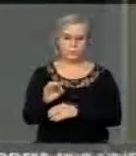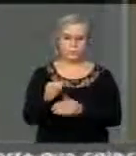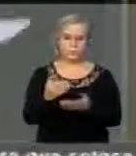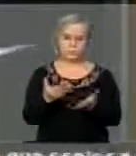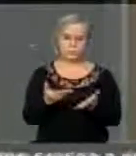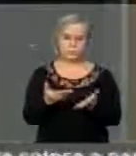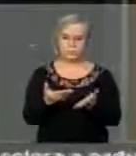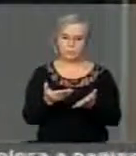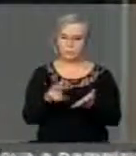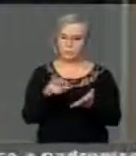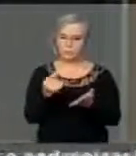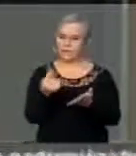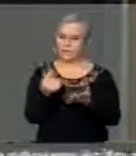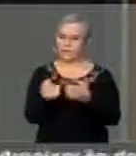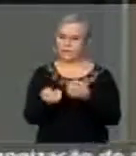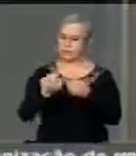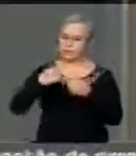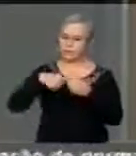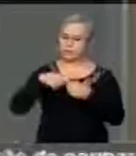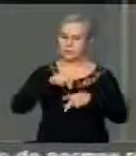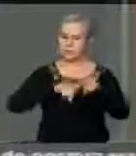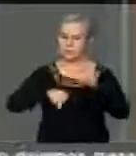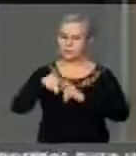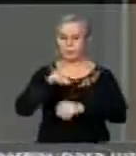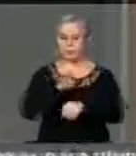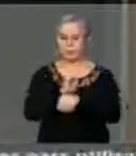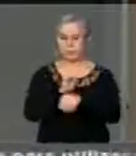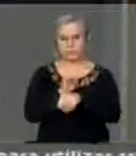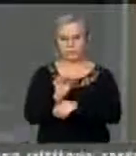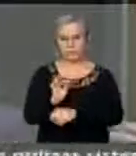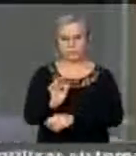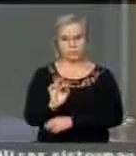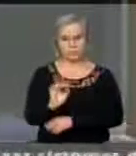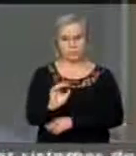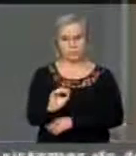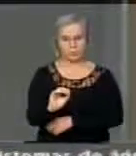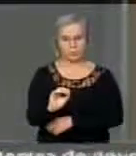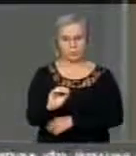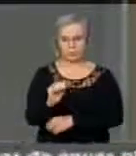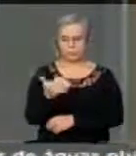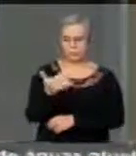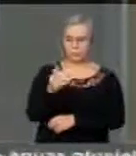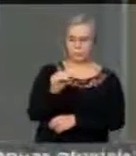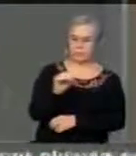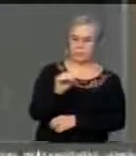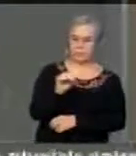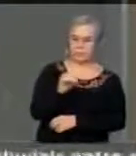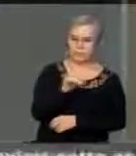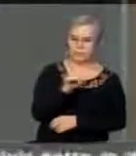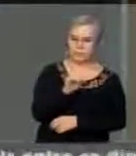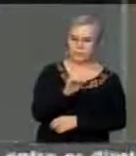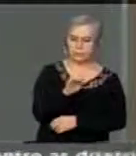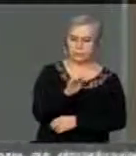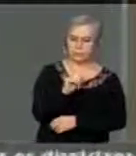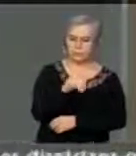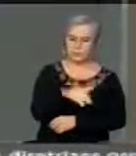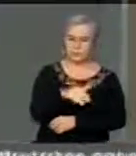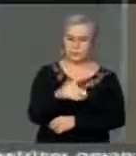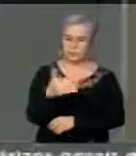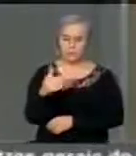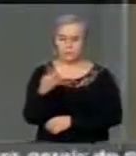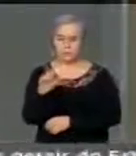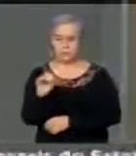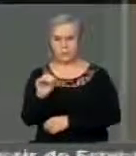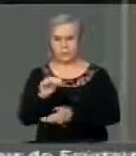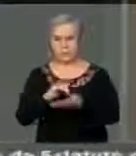de retorno em benefício ao povo do meu estado de Tocantins. 10% para o DETRAN, 10% para a Secretaria Estadual do Meio Ambiente e Recursos